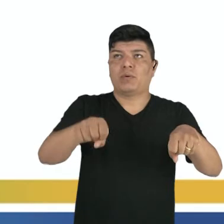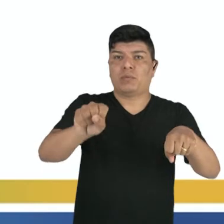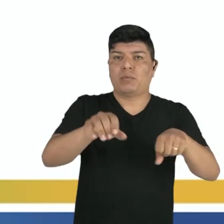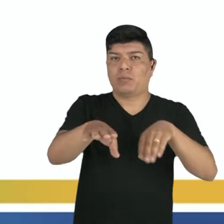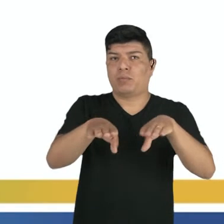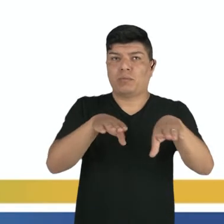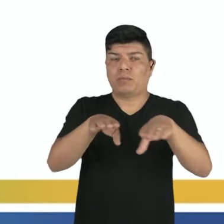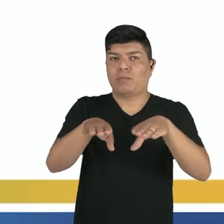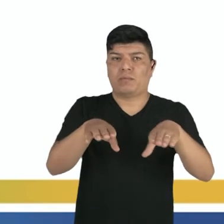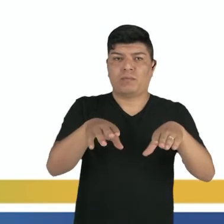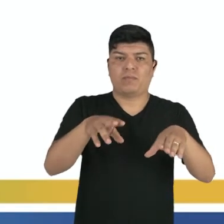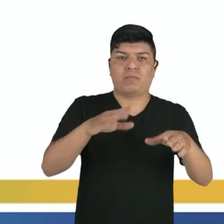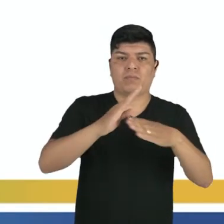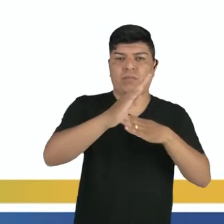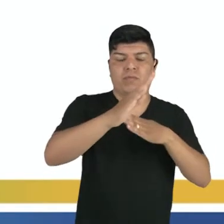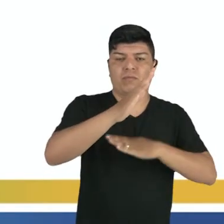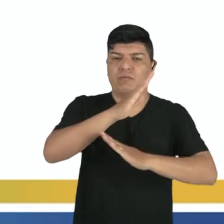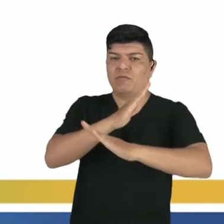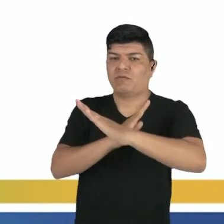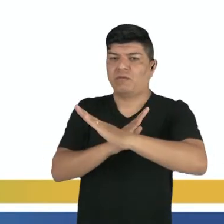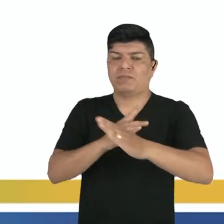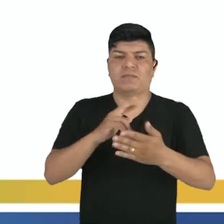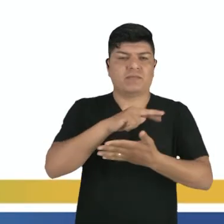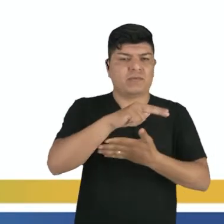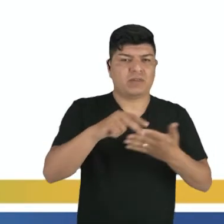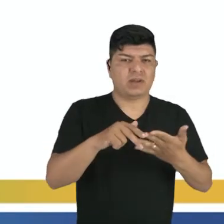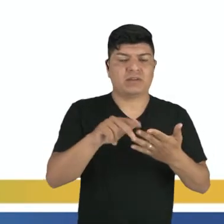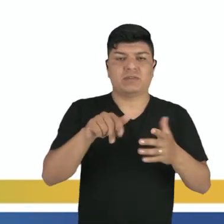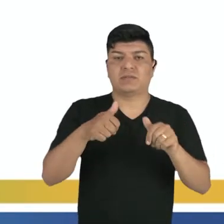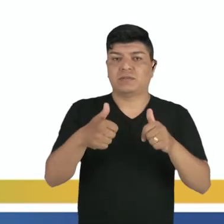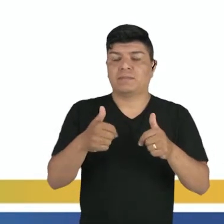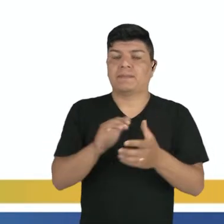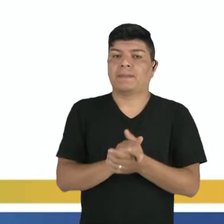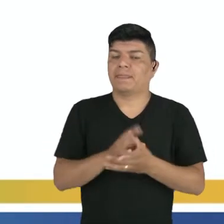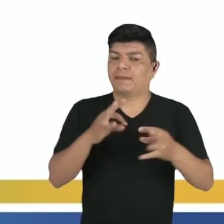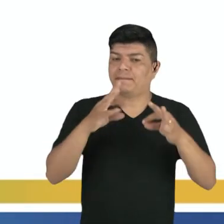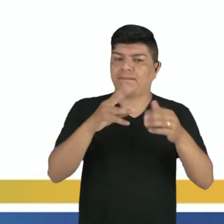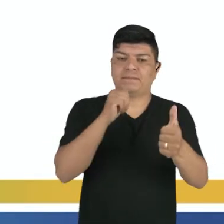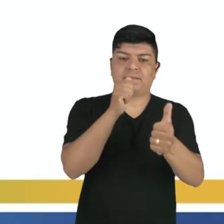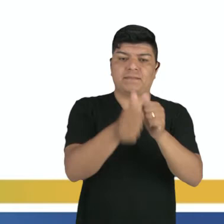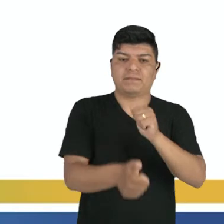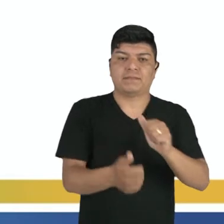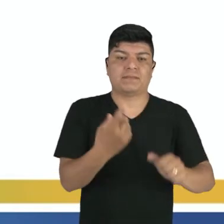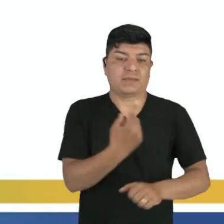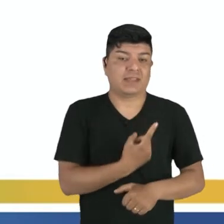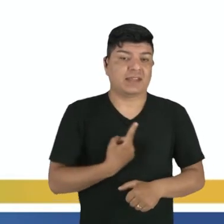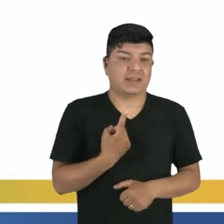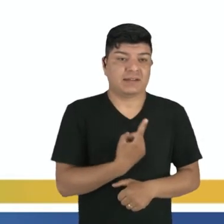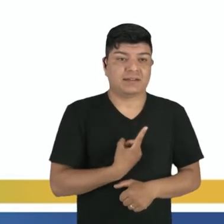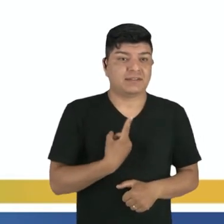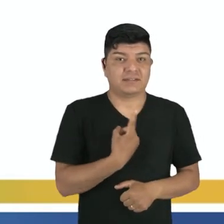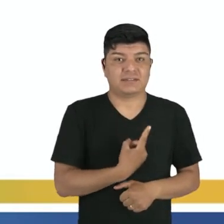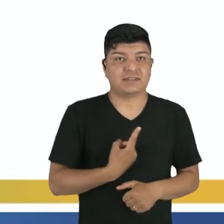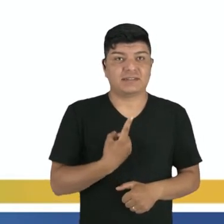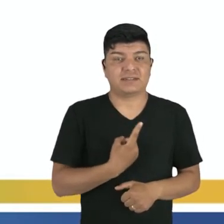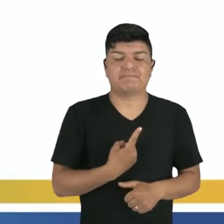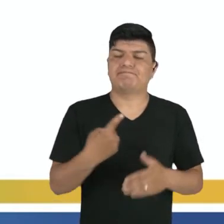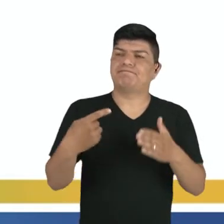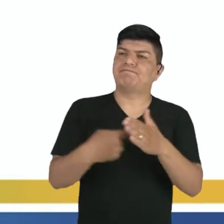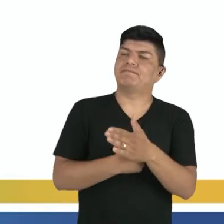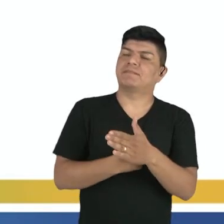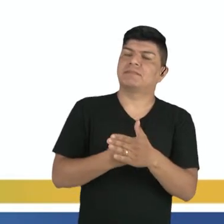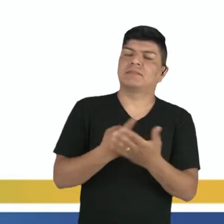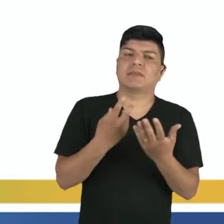judô em vários outros tá todos esses esportes são individuais daí vocês devem estar se perguntando